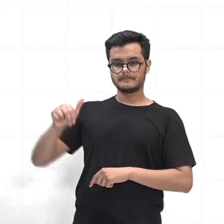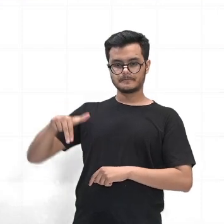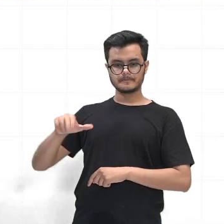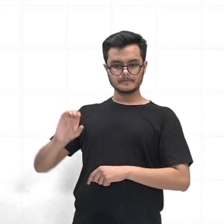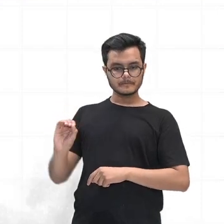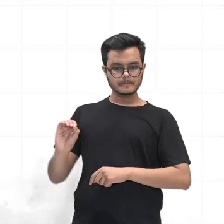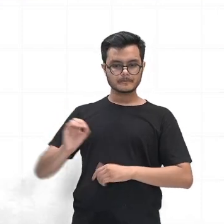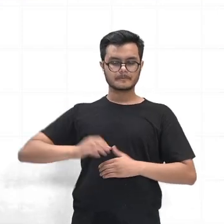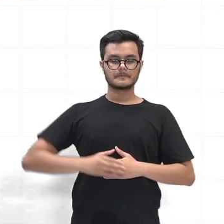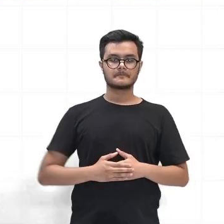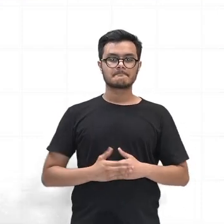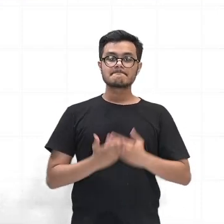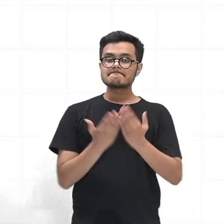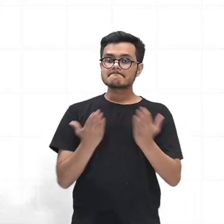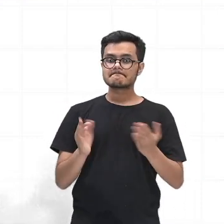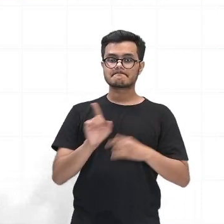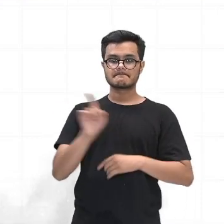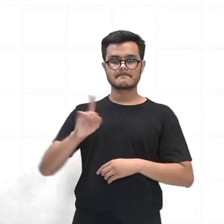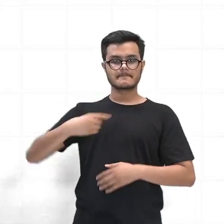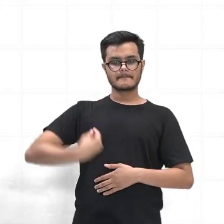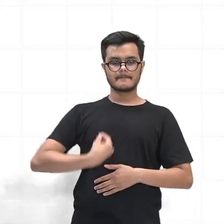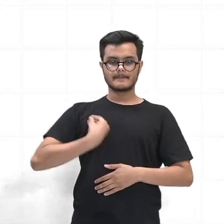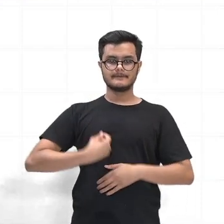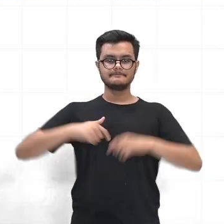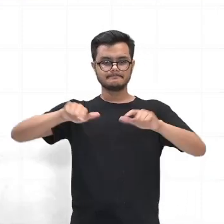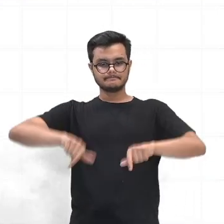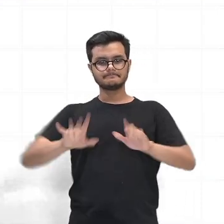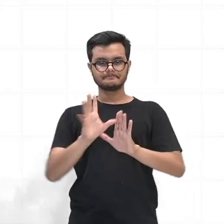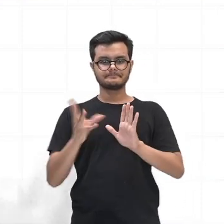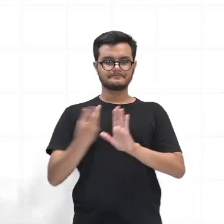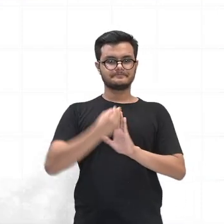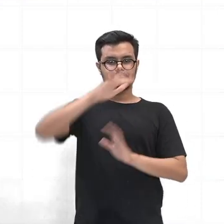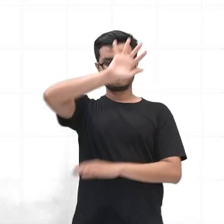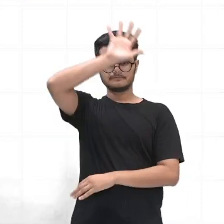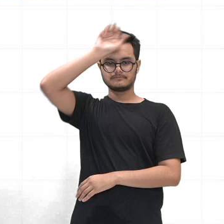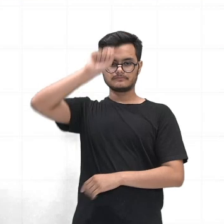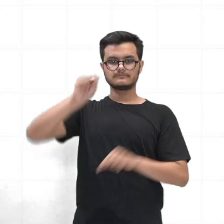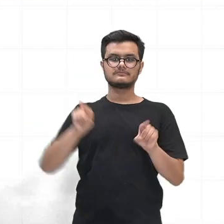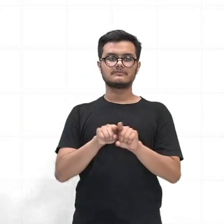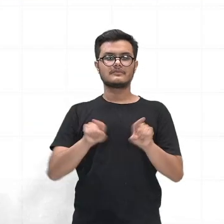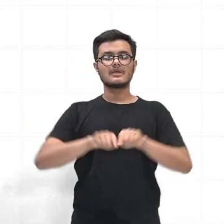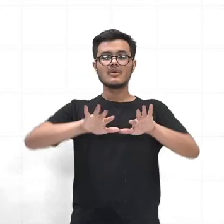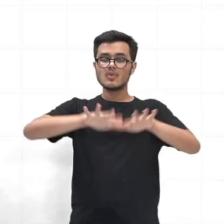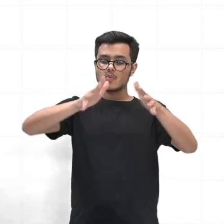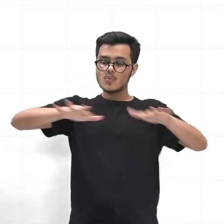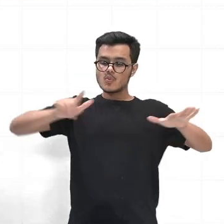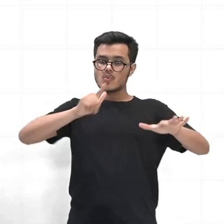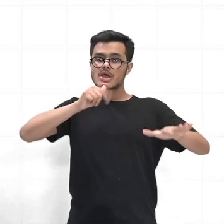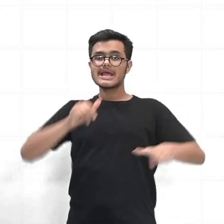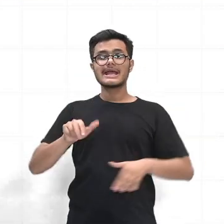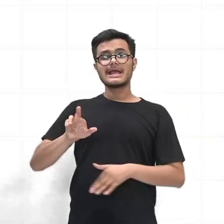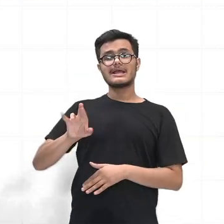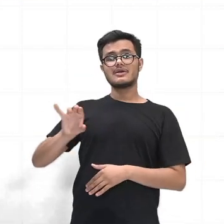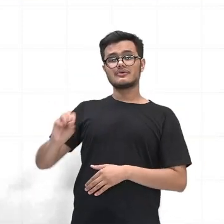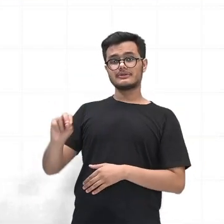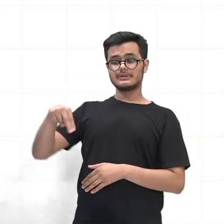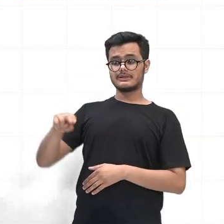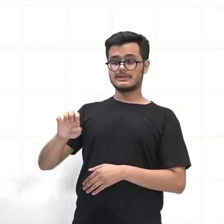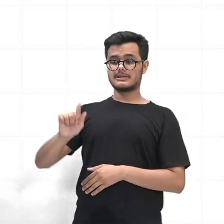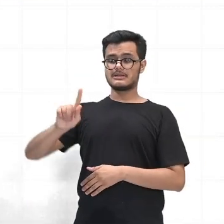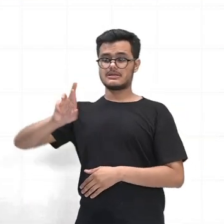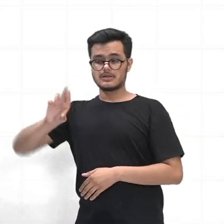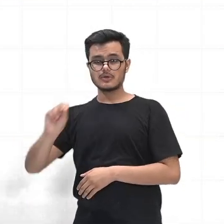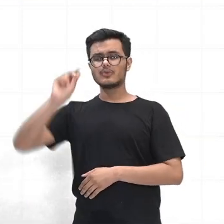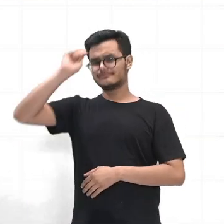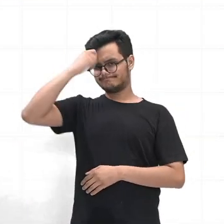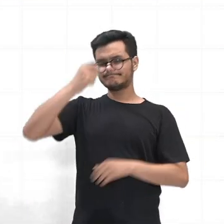povos indígenas tucanos habitam principalmente a região amazônica, mais especificamente o Alto Rio Negro, que abrange aí